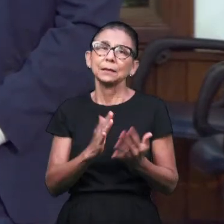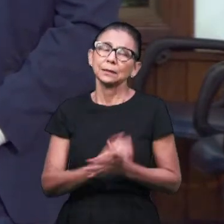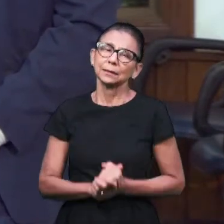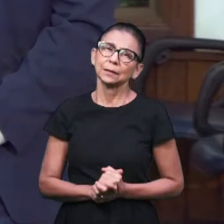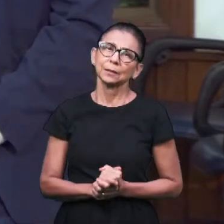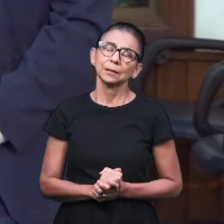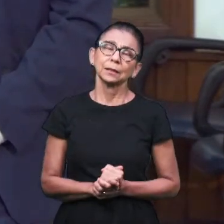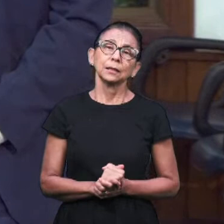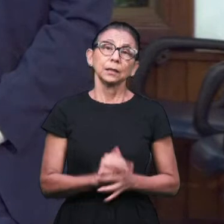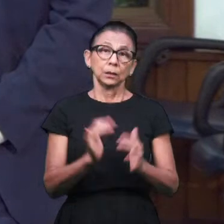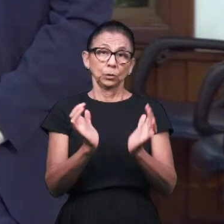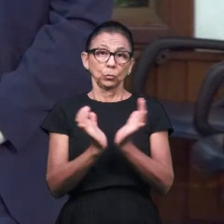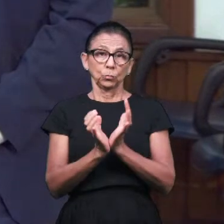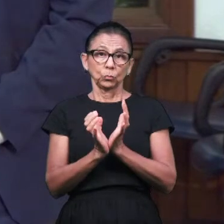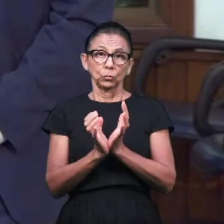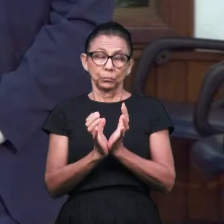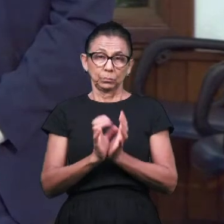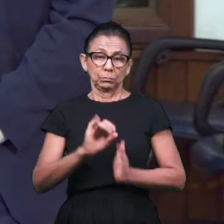falo o seguinte,